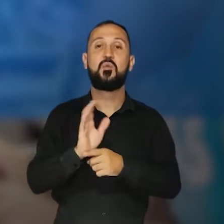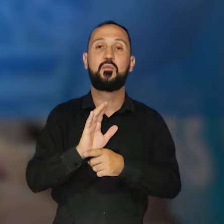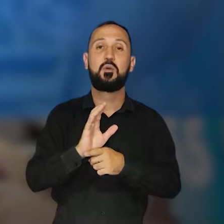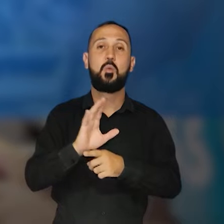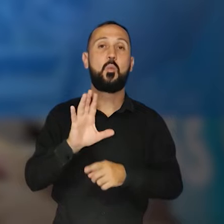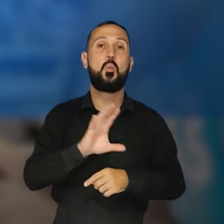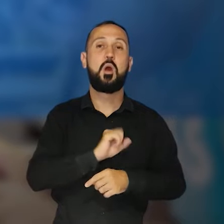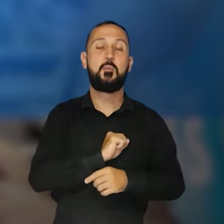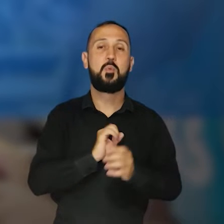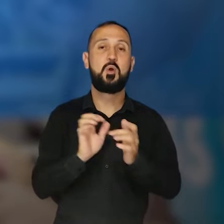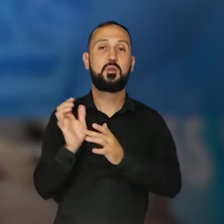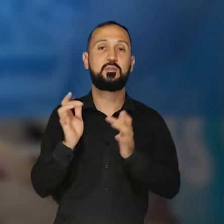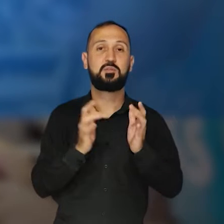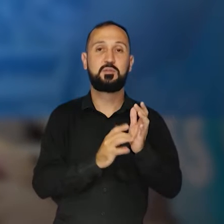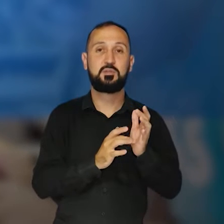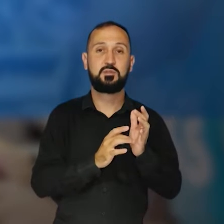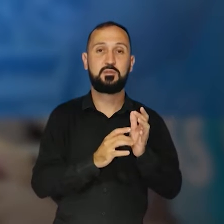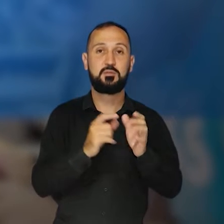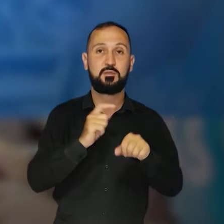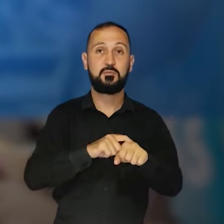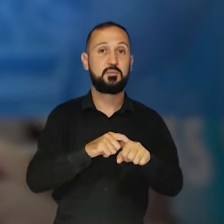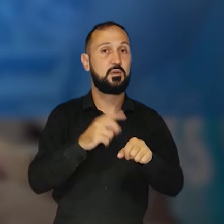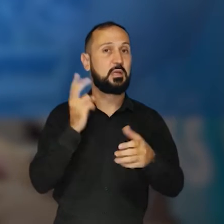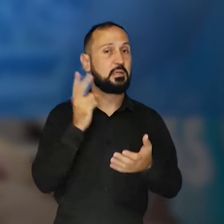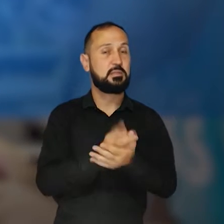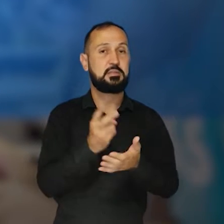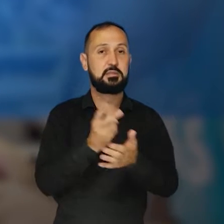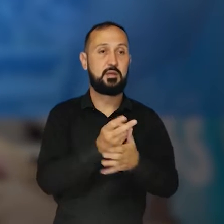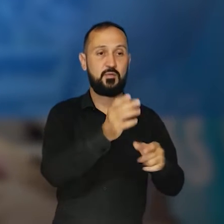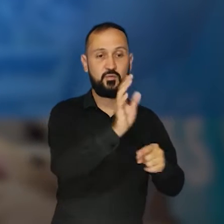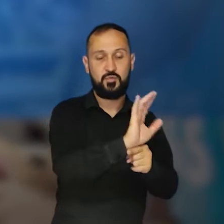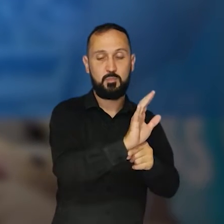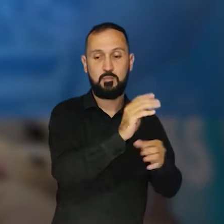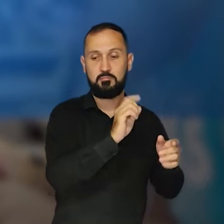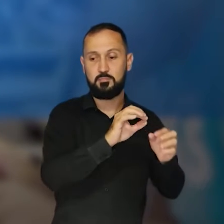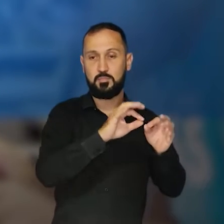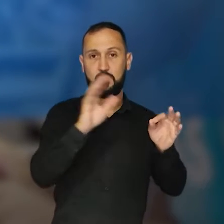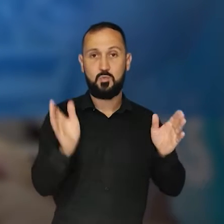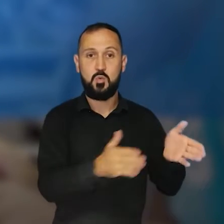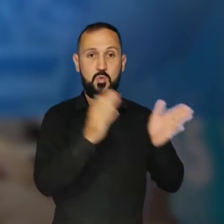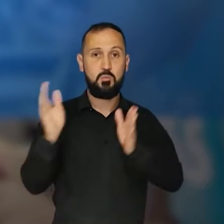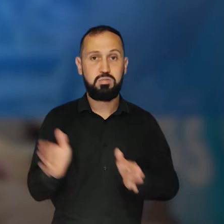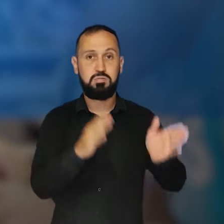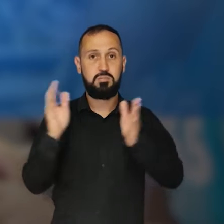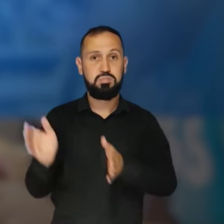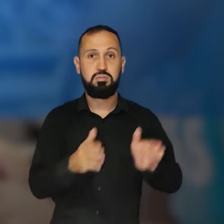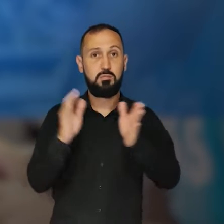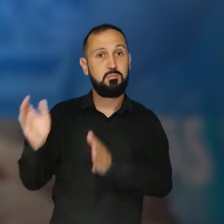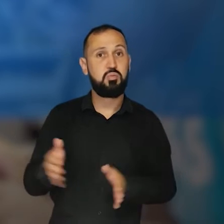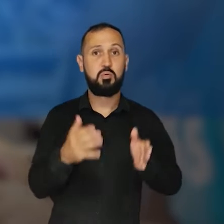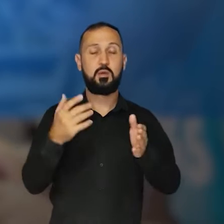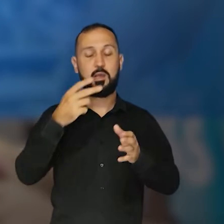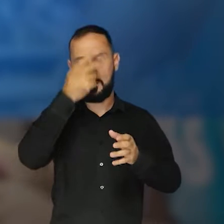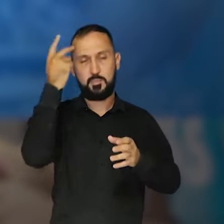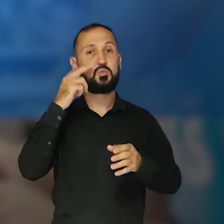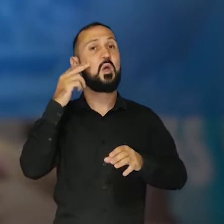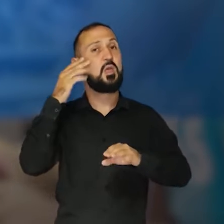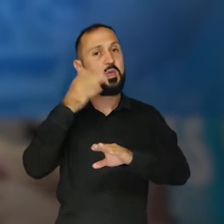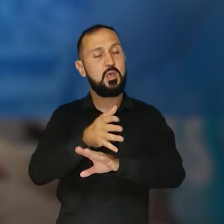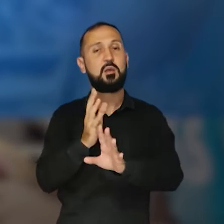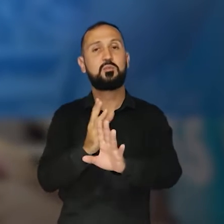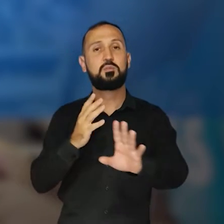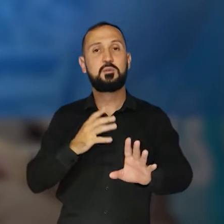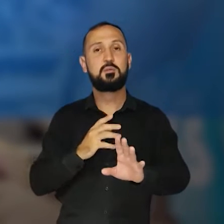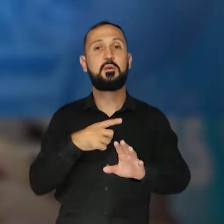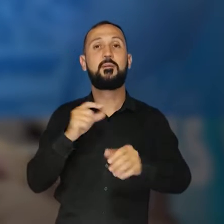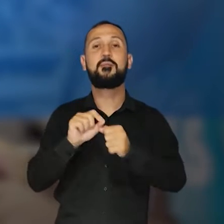né? O filme A Paixão de Cristo era exibido em sessões intermináveis, assim, uma sessão atrás da outra,